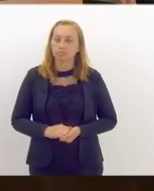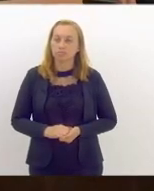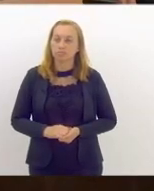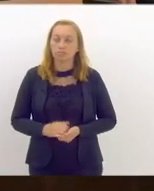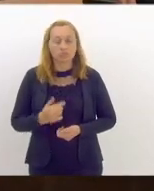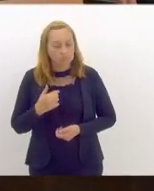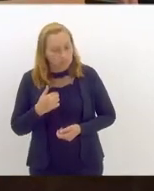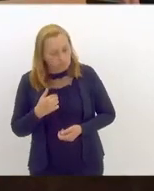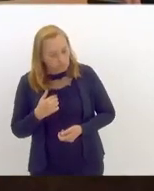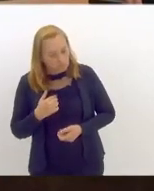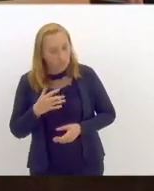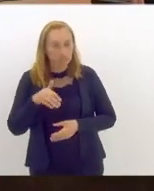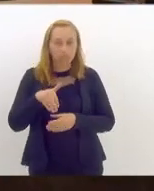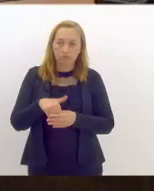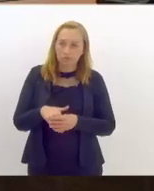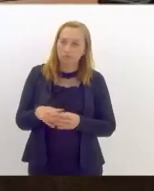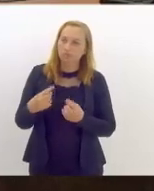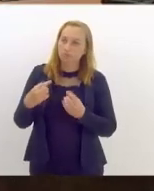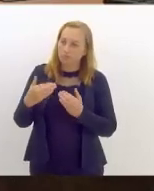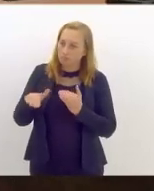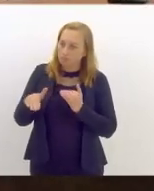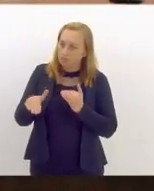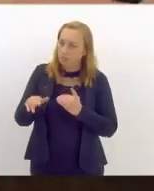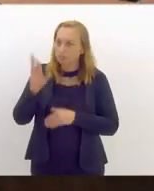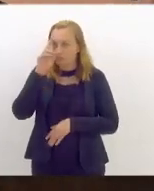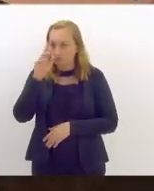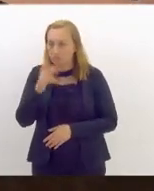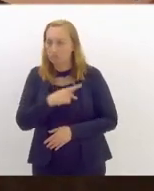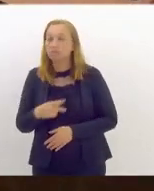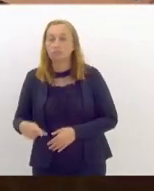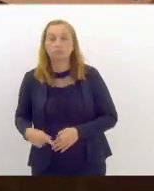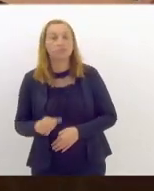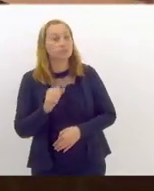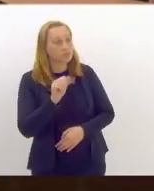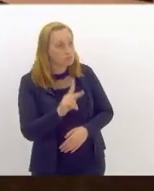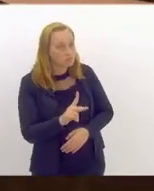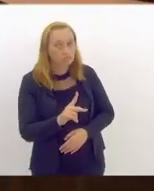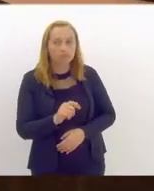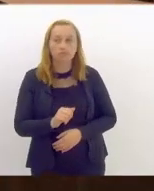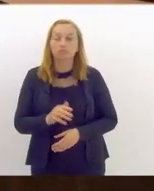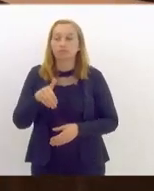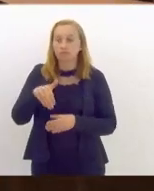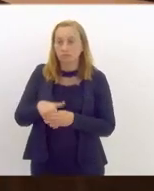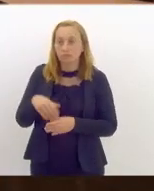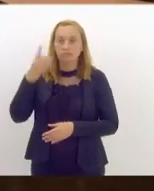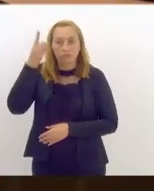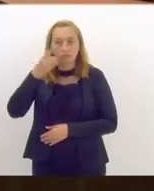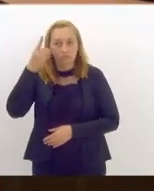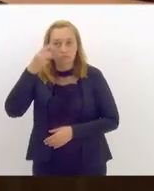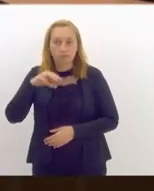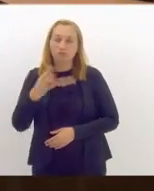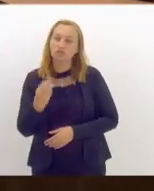eu tô fazendo um voto divergente Ok o voto Deputado Chico Machado